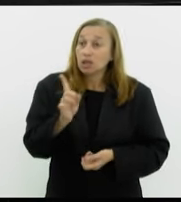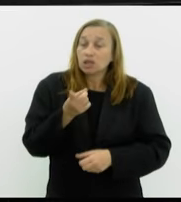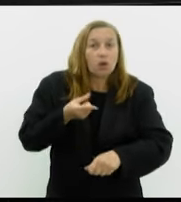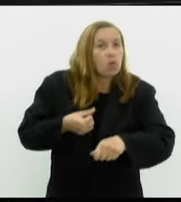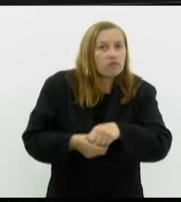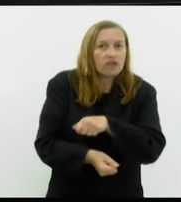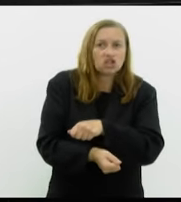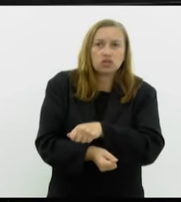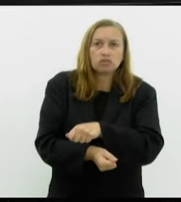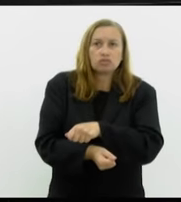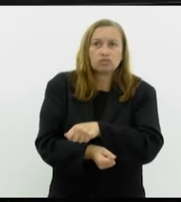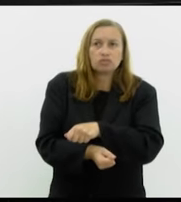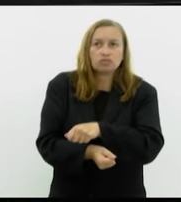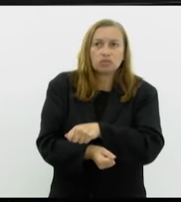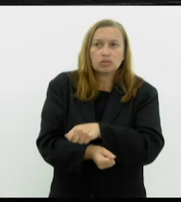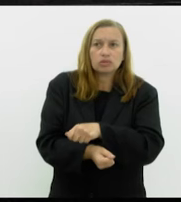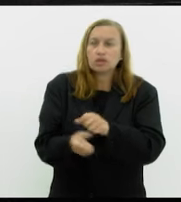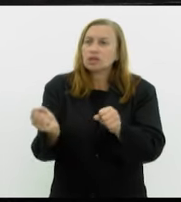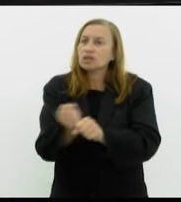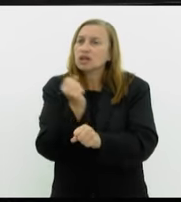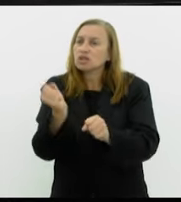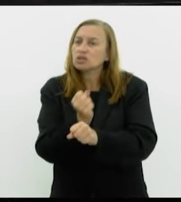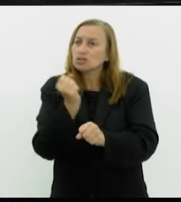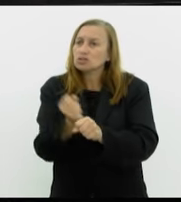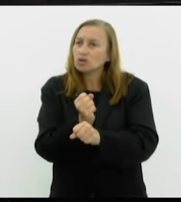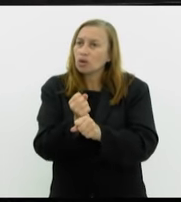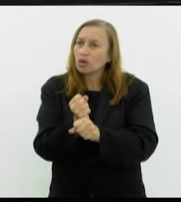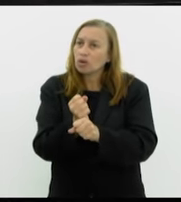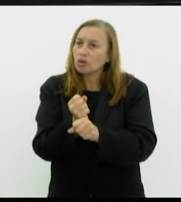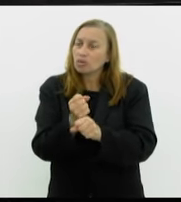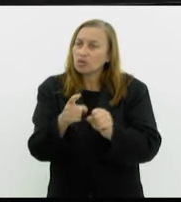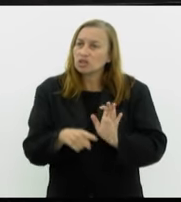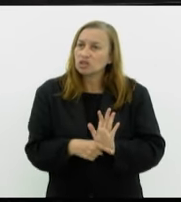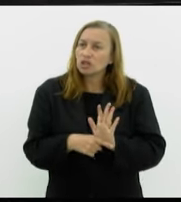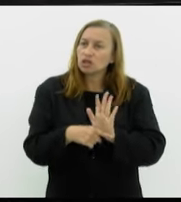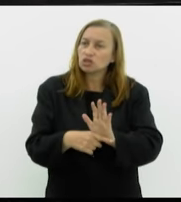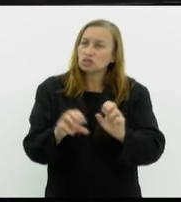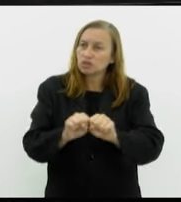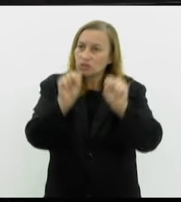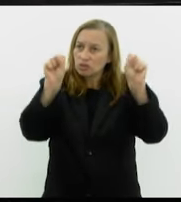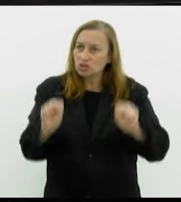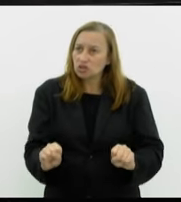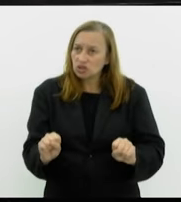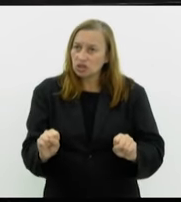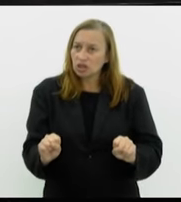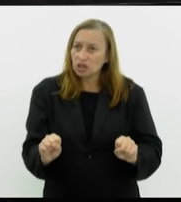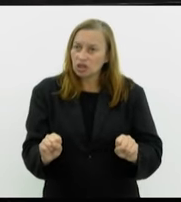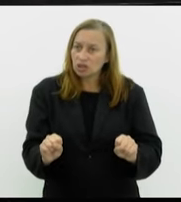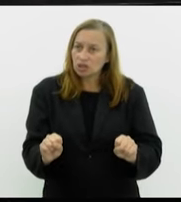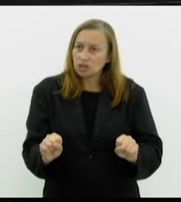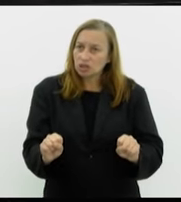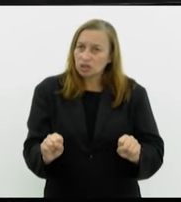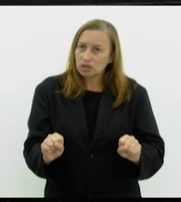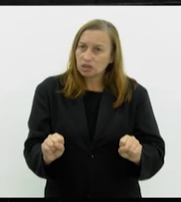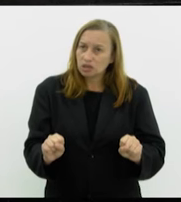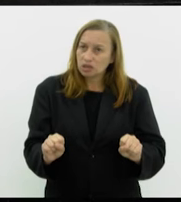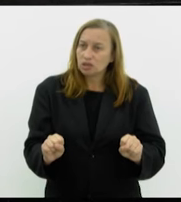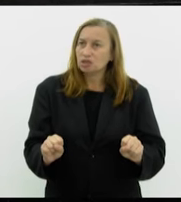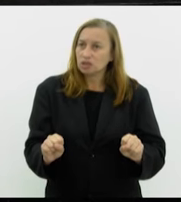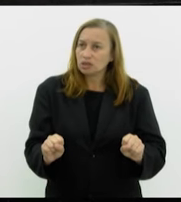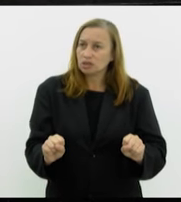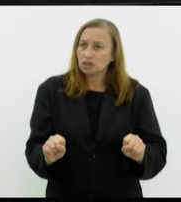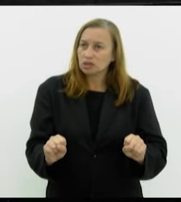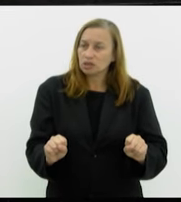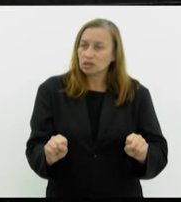investiu nas obras de recuperação do sistema de contenção de cheias de